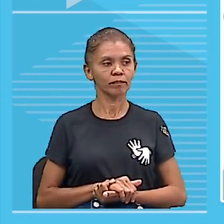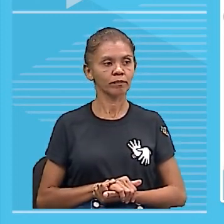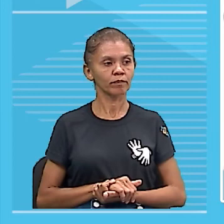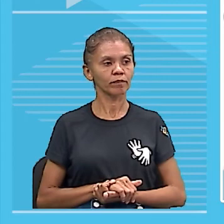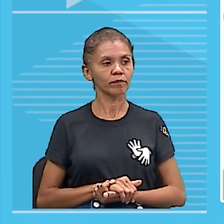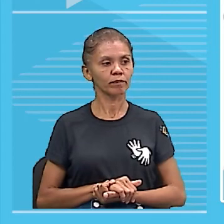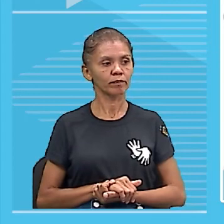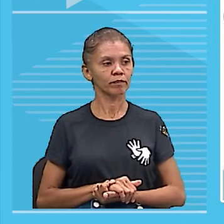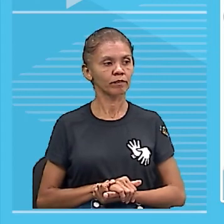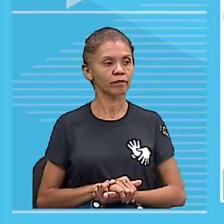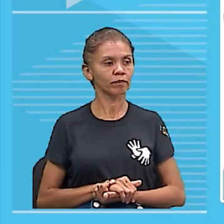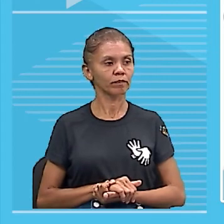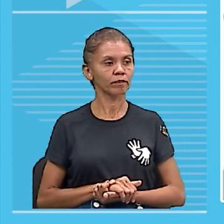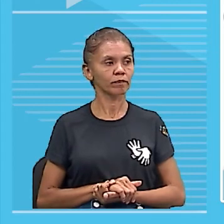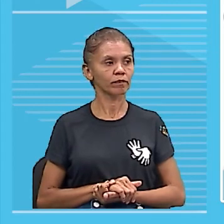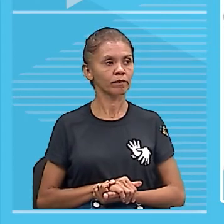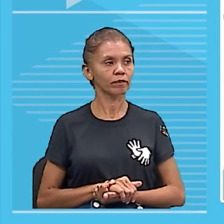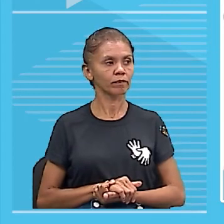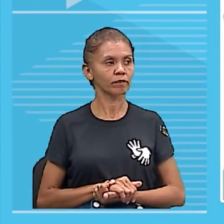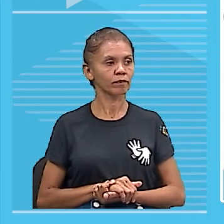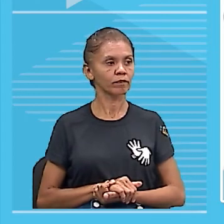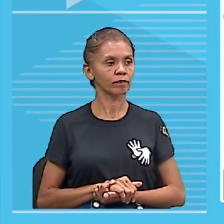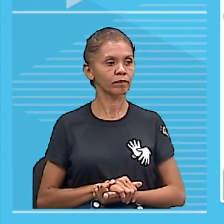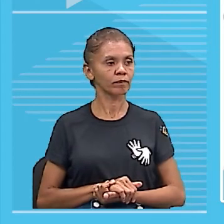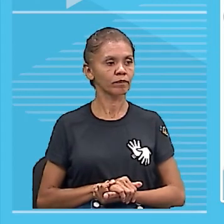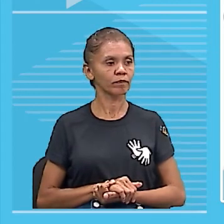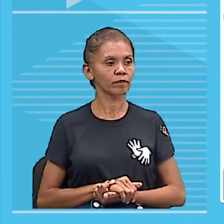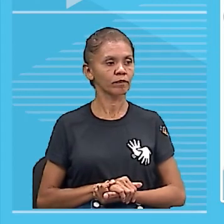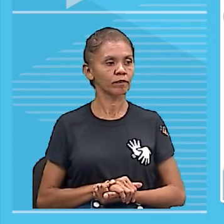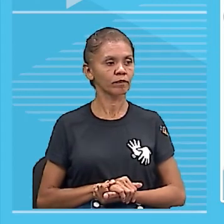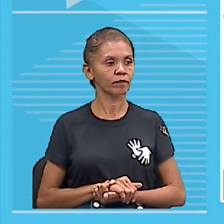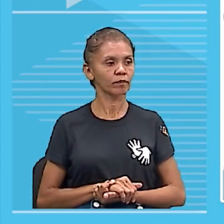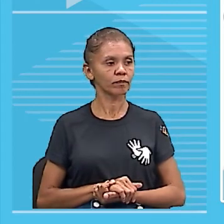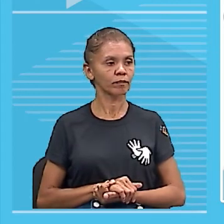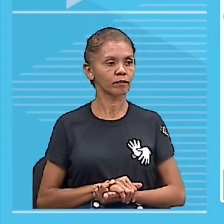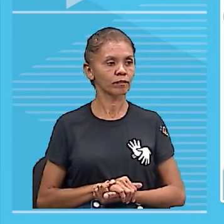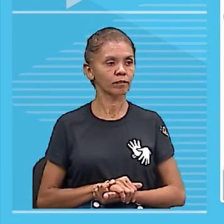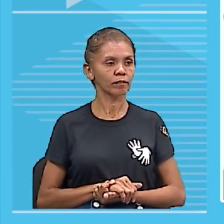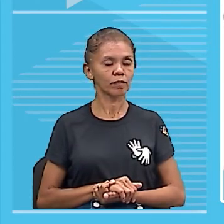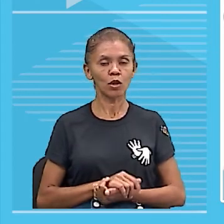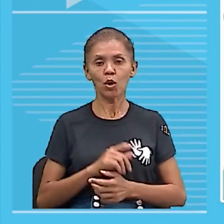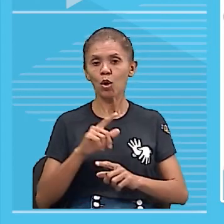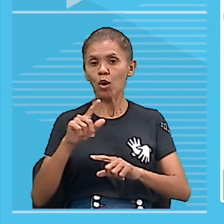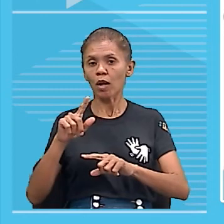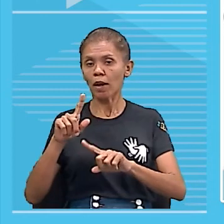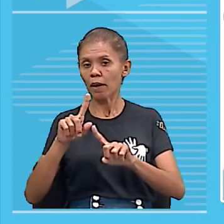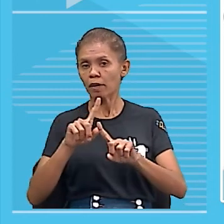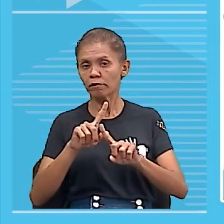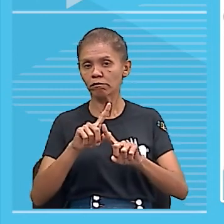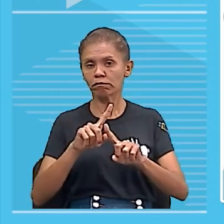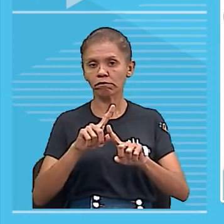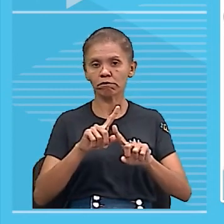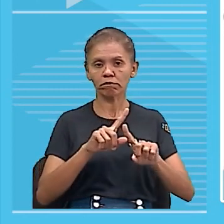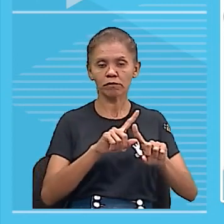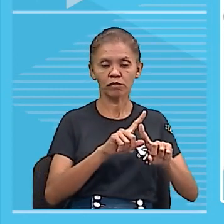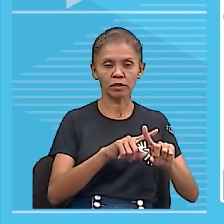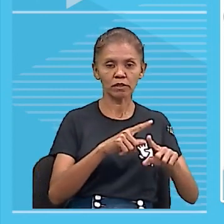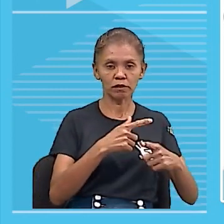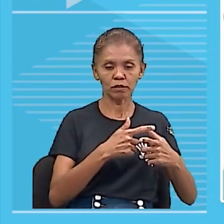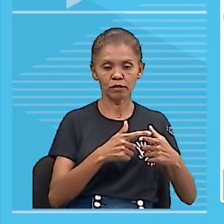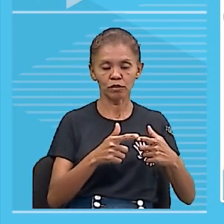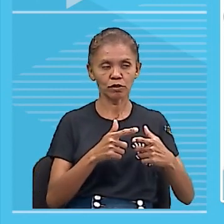G1 o produto pelo sono O produto das resistências dividido pelas sombras